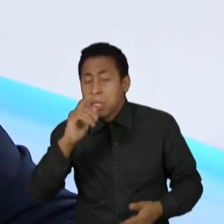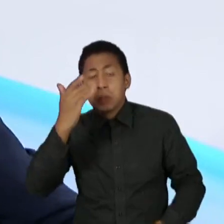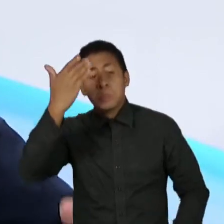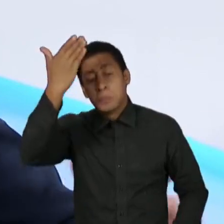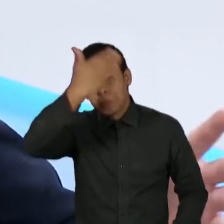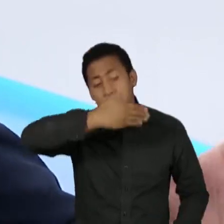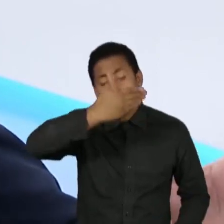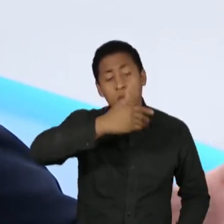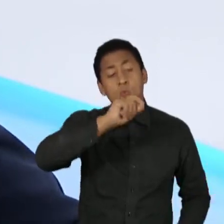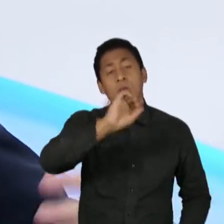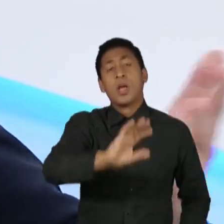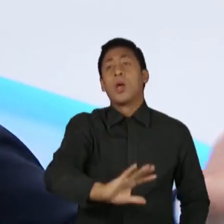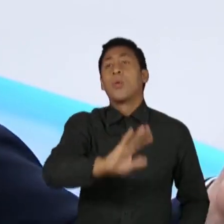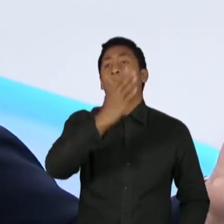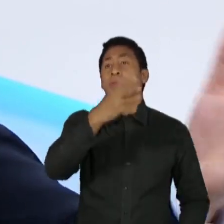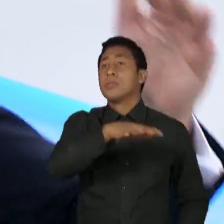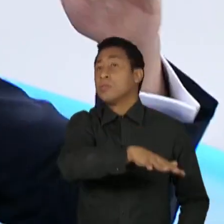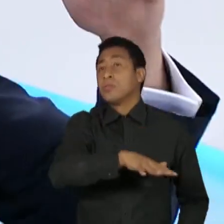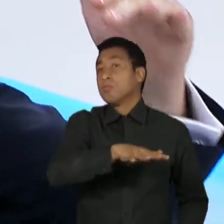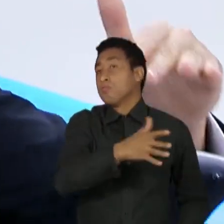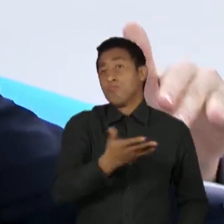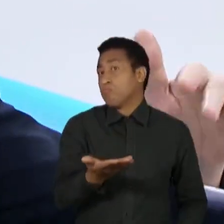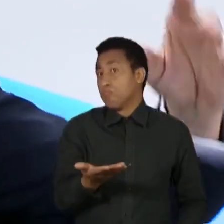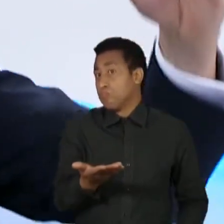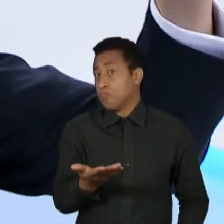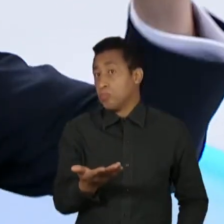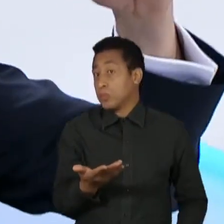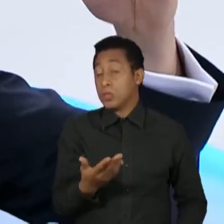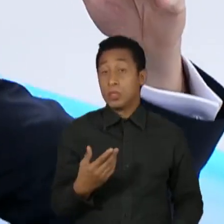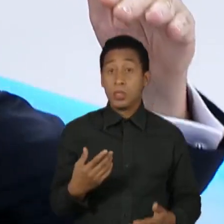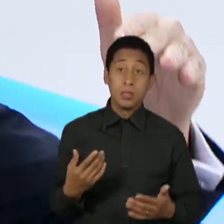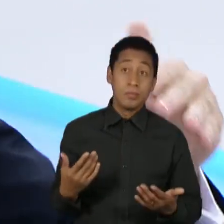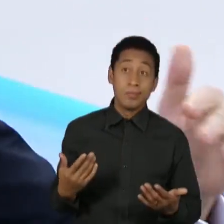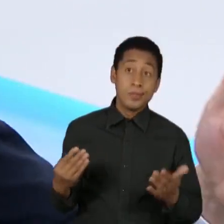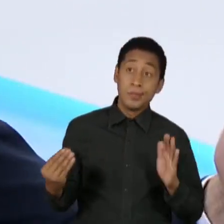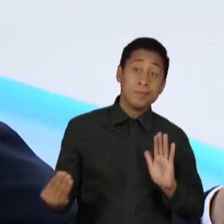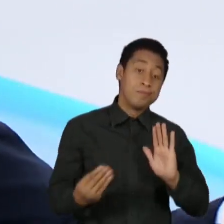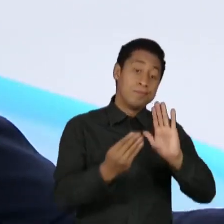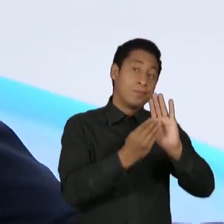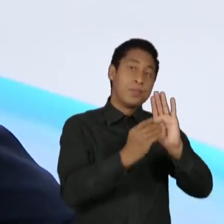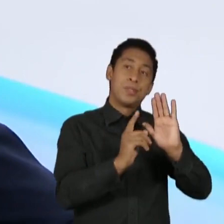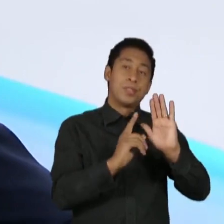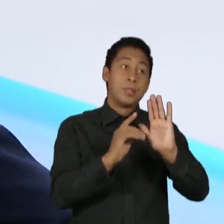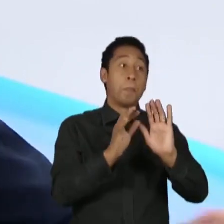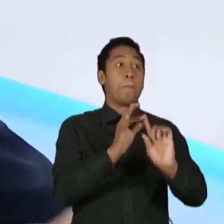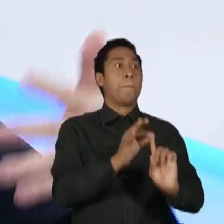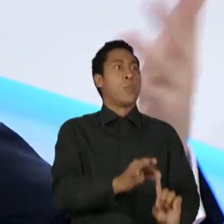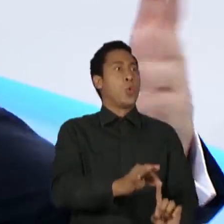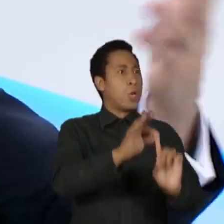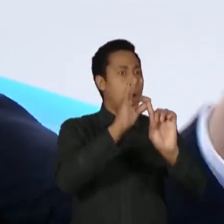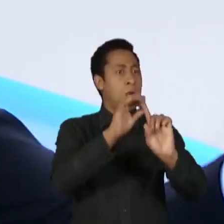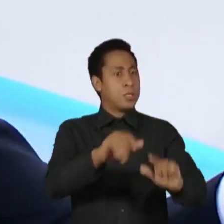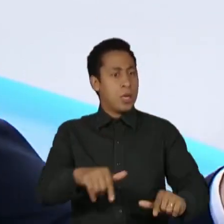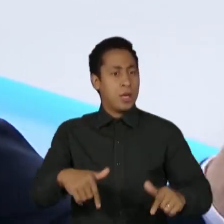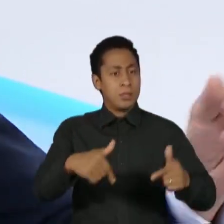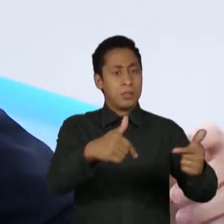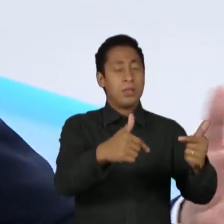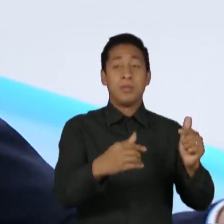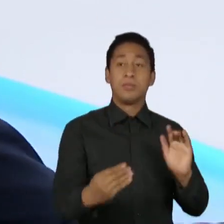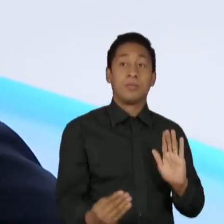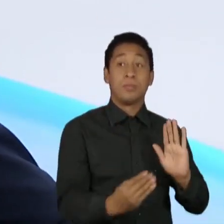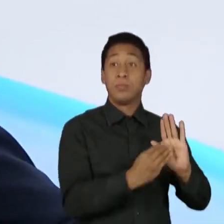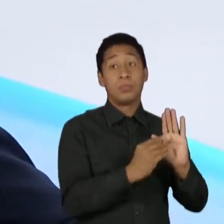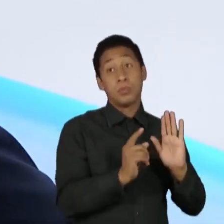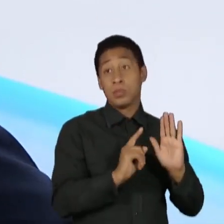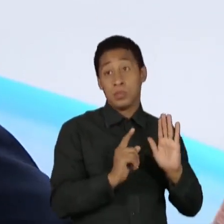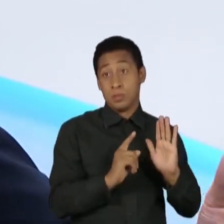terra indígena Yanomami não não entrou numa lista de prioridades que nós temos né um